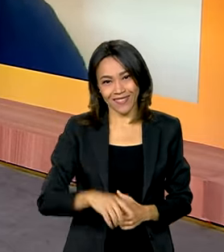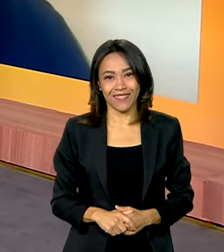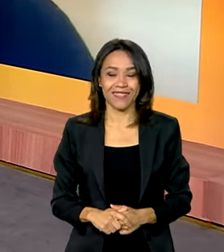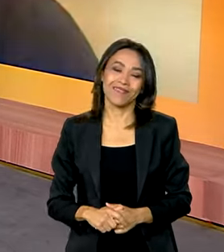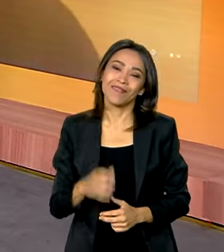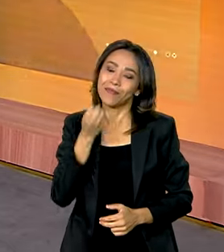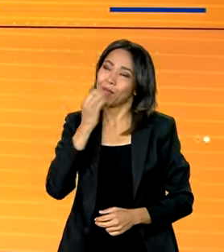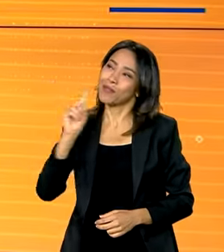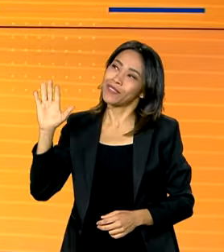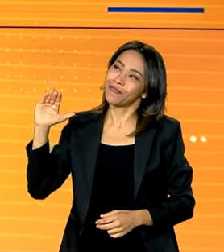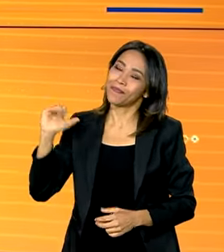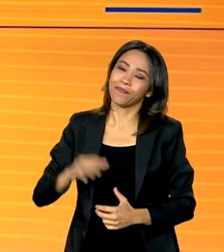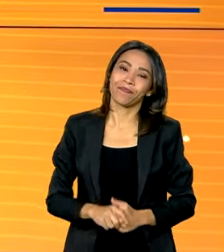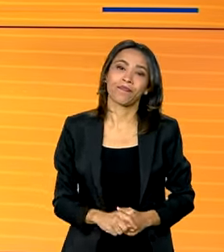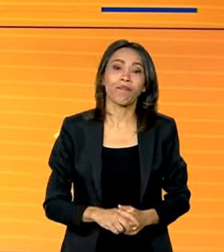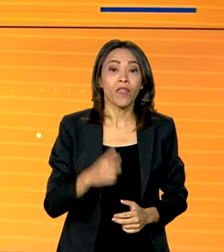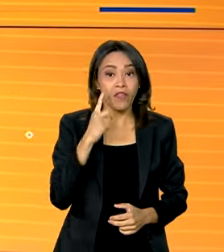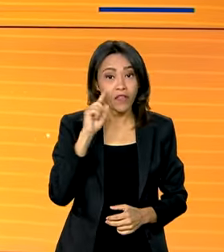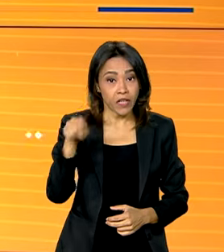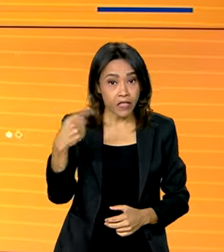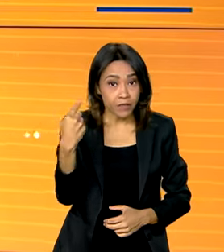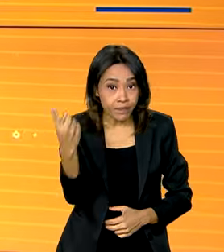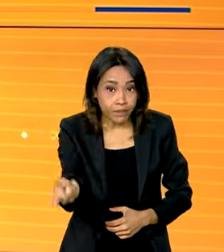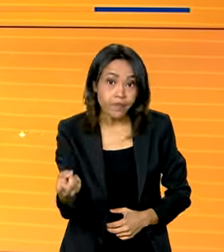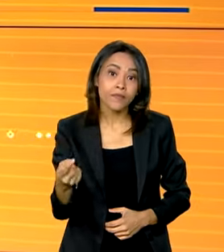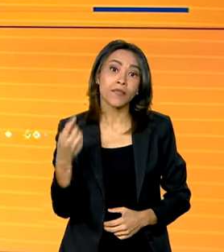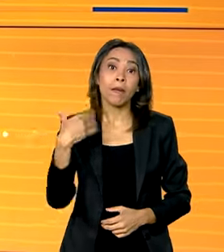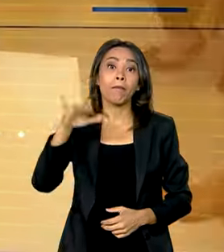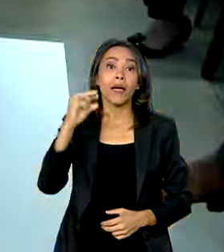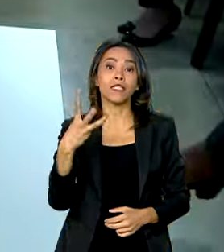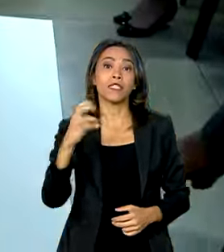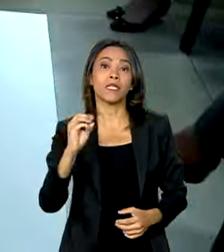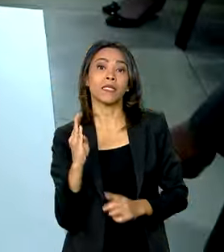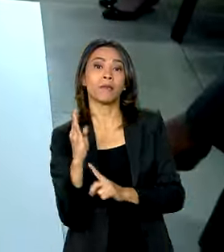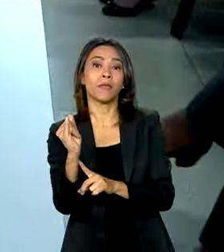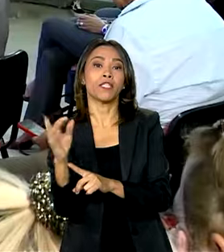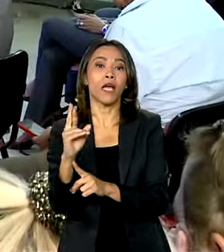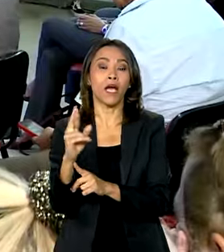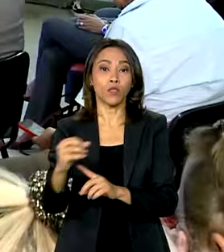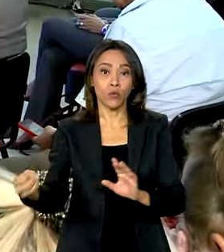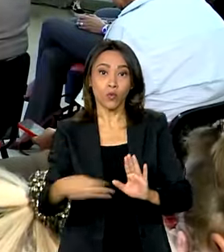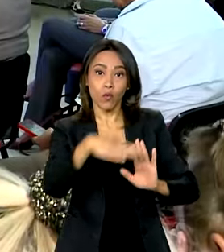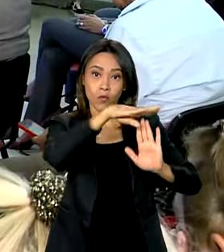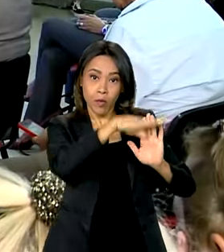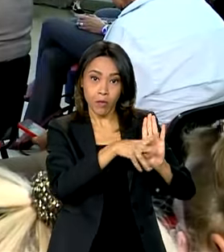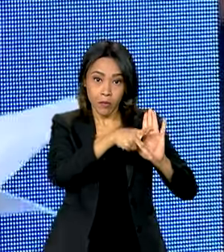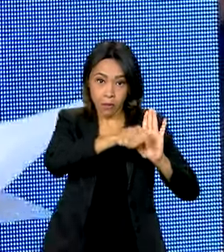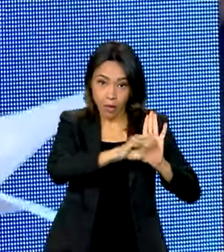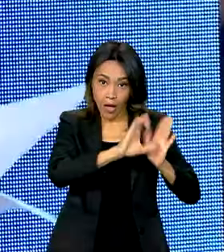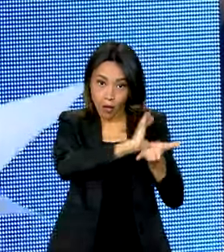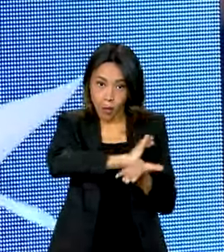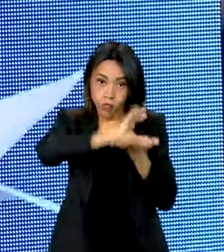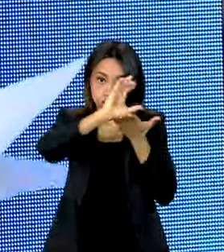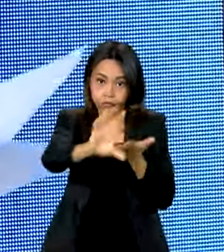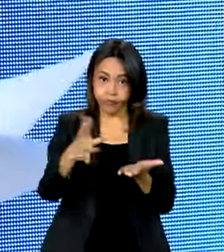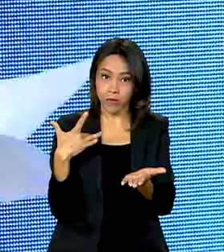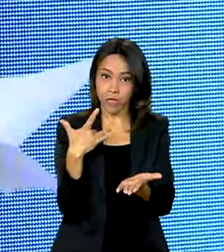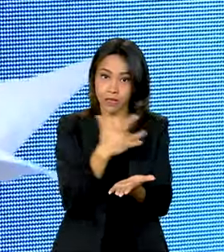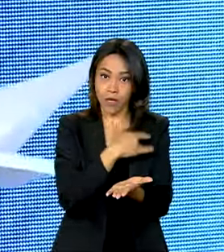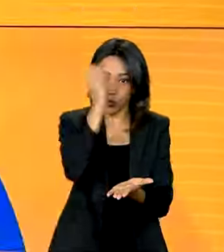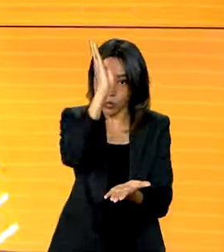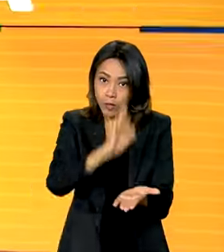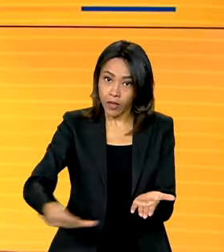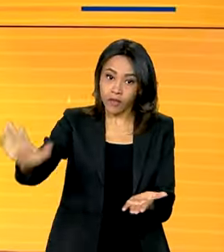bom dia. Veja a seguir, mais de 30 bilhões de reais do novo PAC estão sendo investidos na saúde de todo o país.